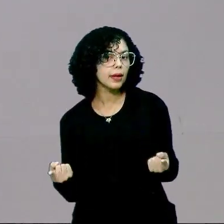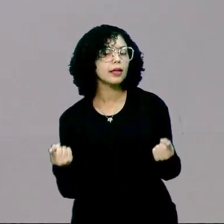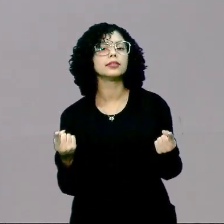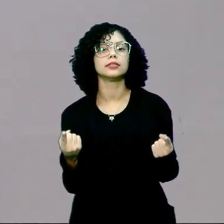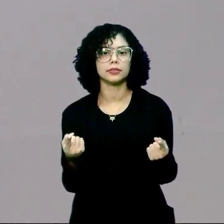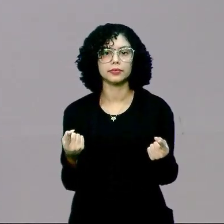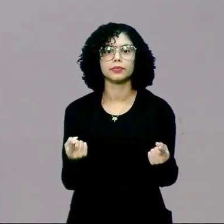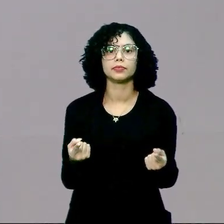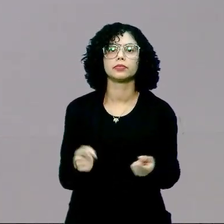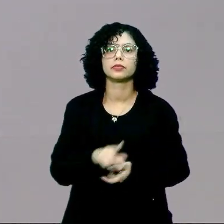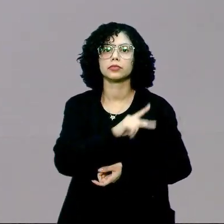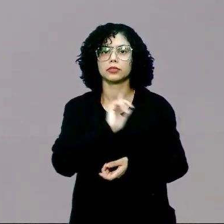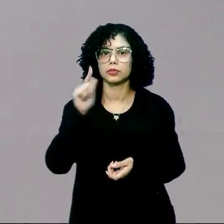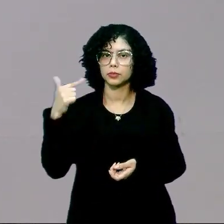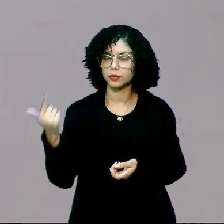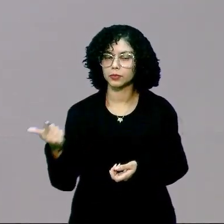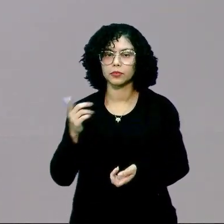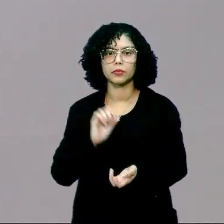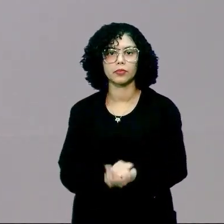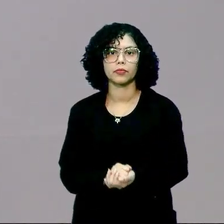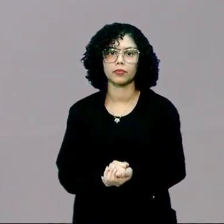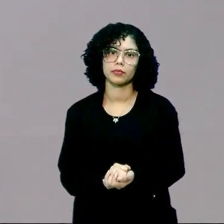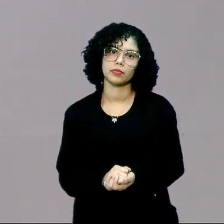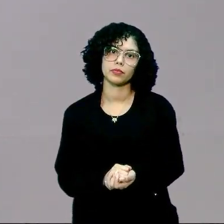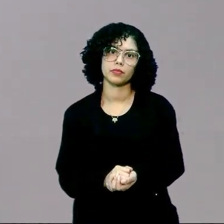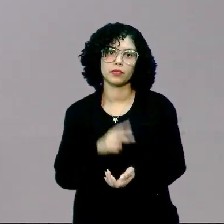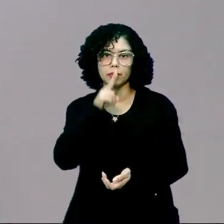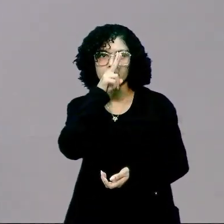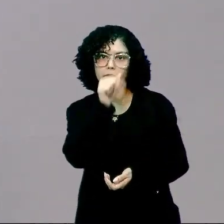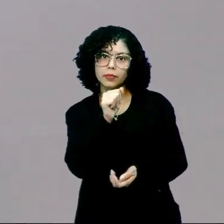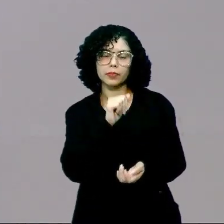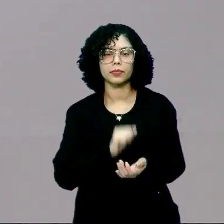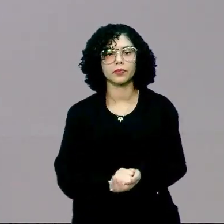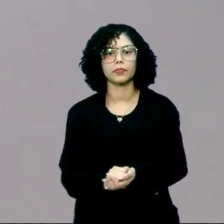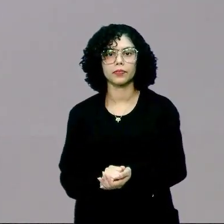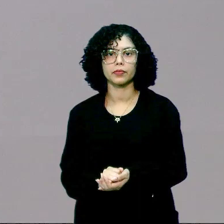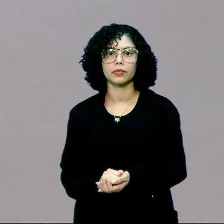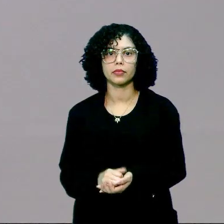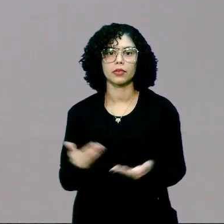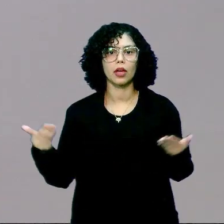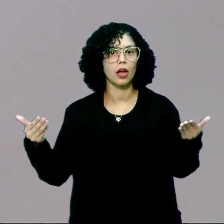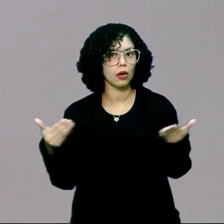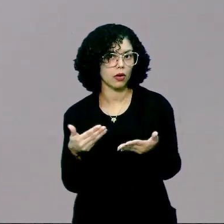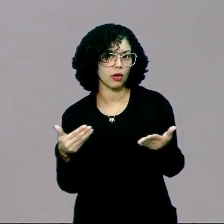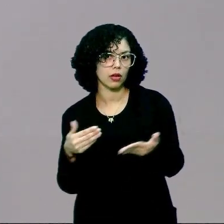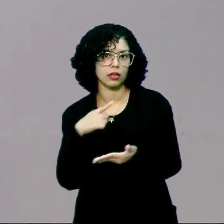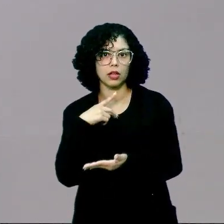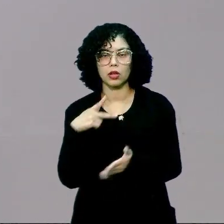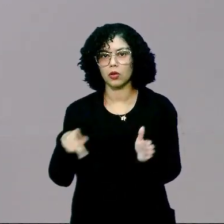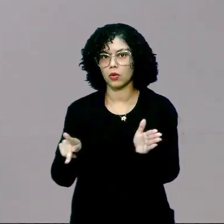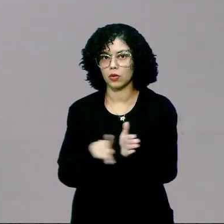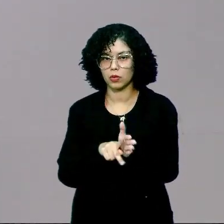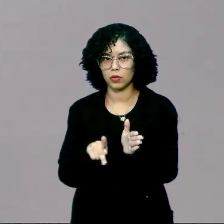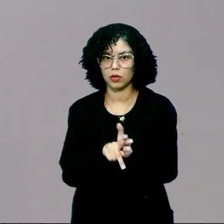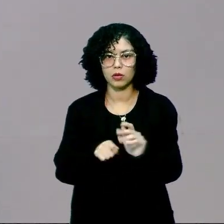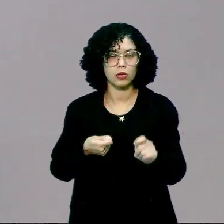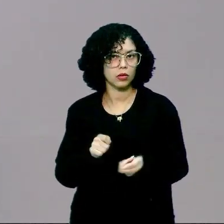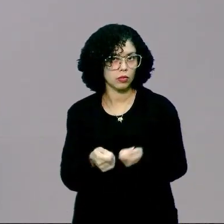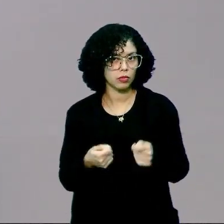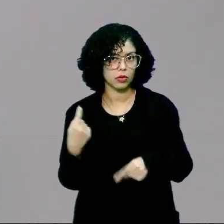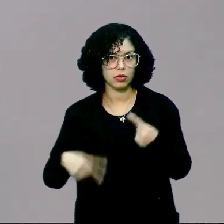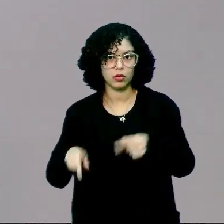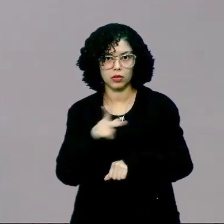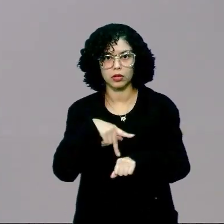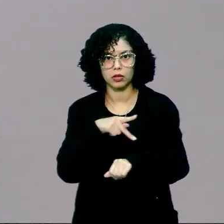que esses membros da elite estivessem no poder, para que eles agora exerçam o papel do domínio político